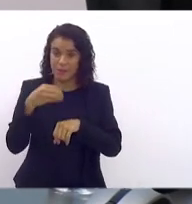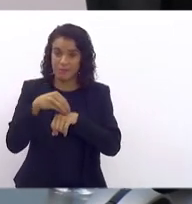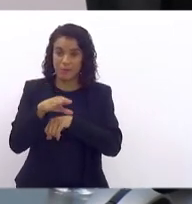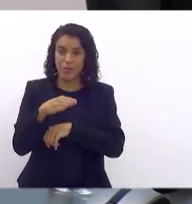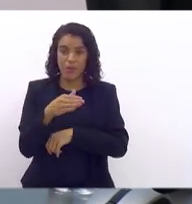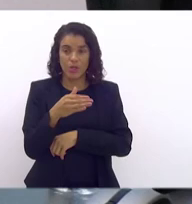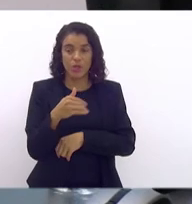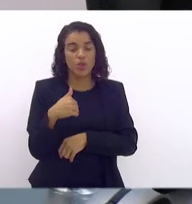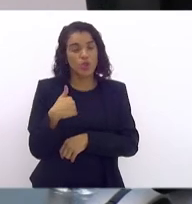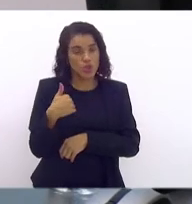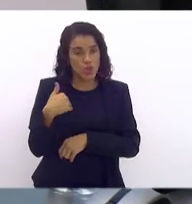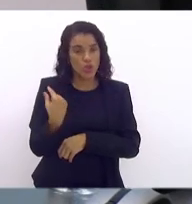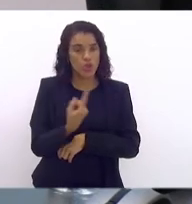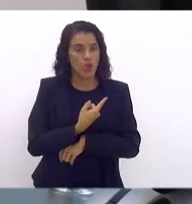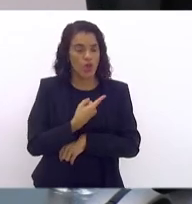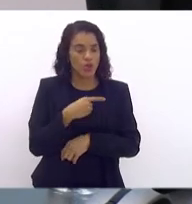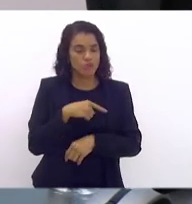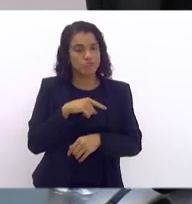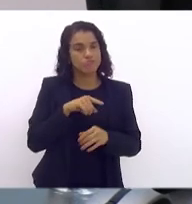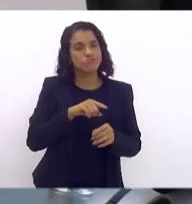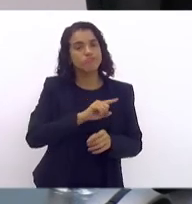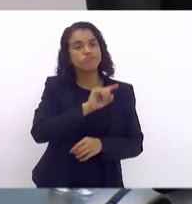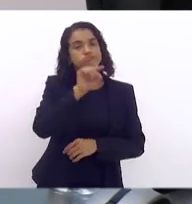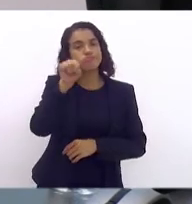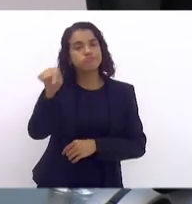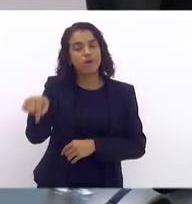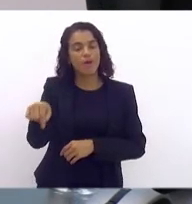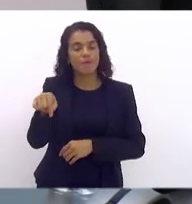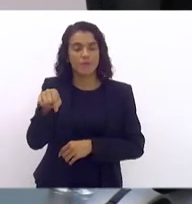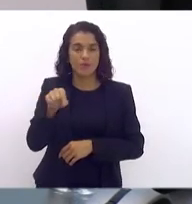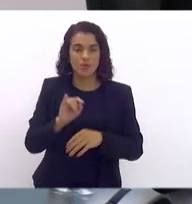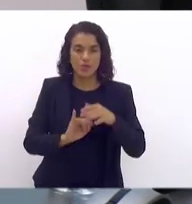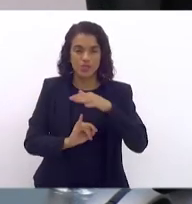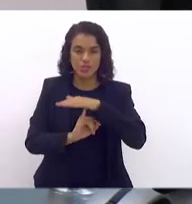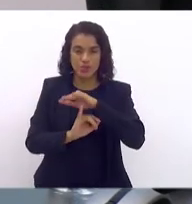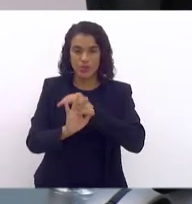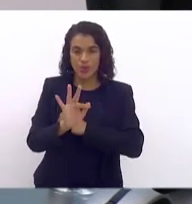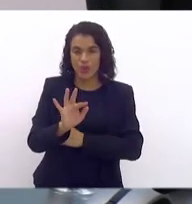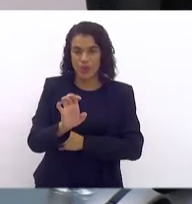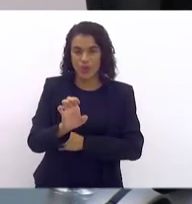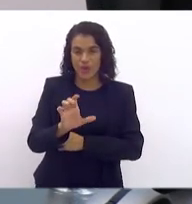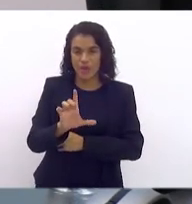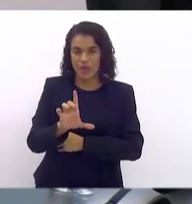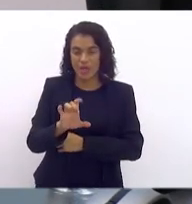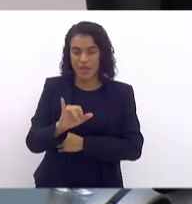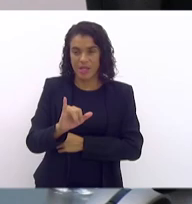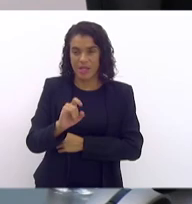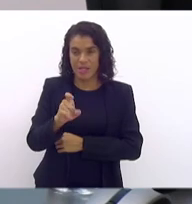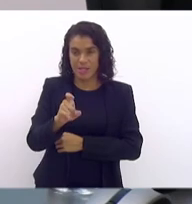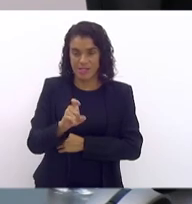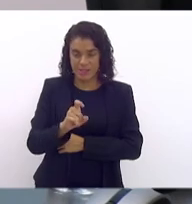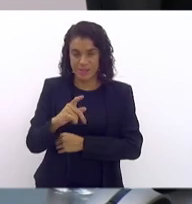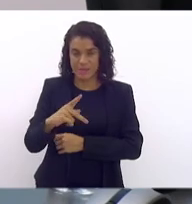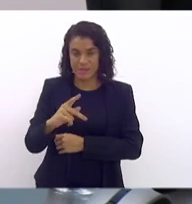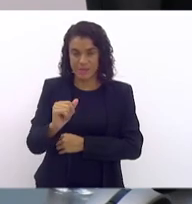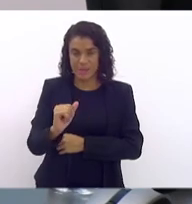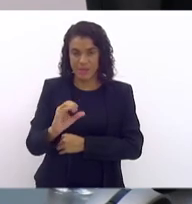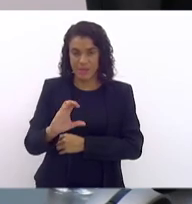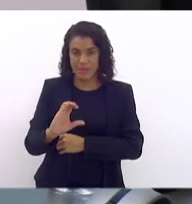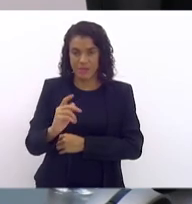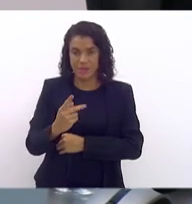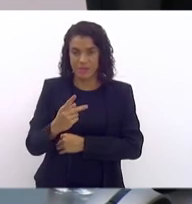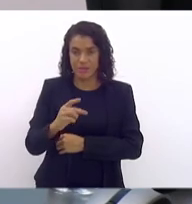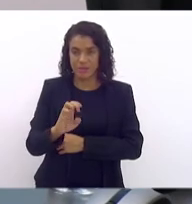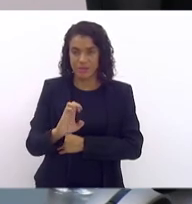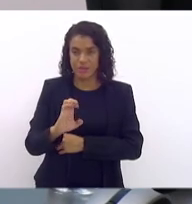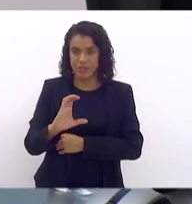estivemos na última semana no Instituto Félix Pacheco onde muitas das perícias são realizadas